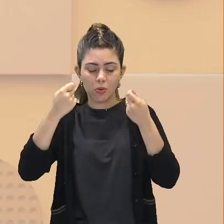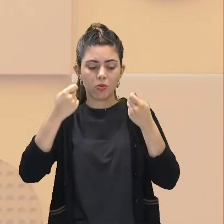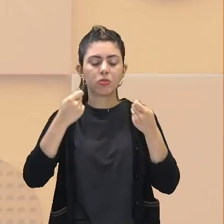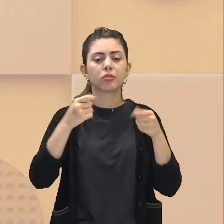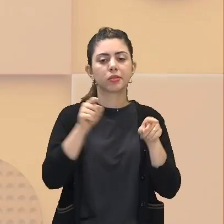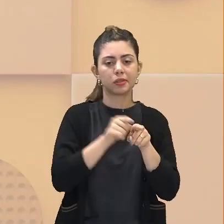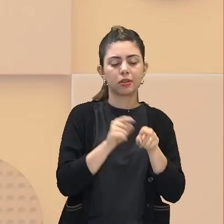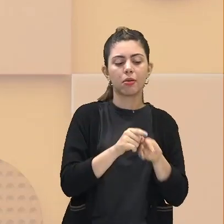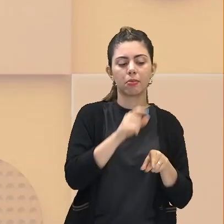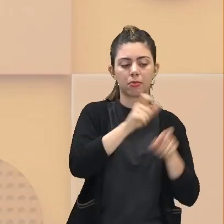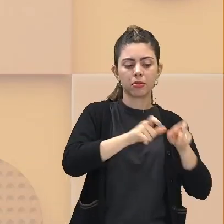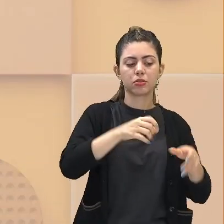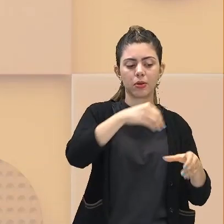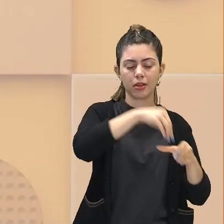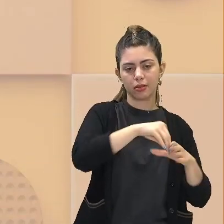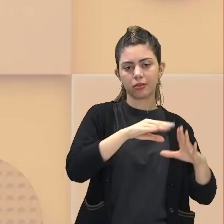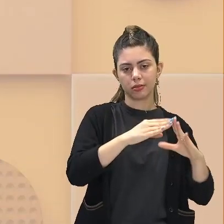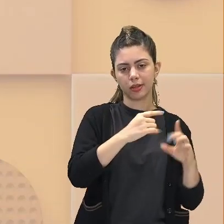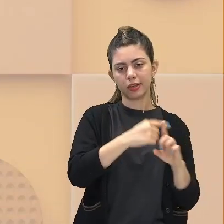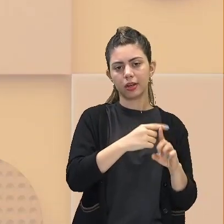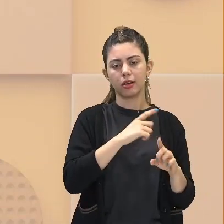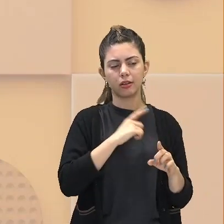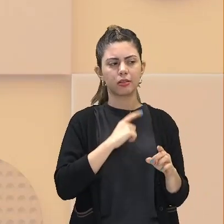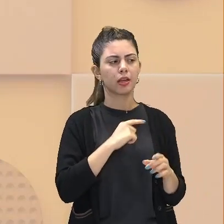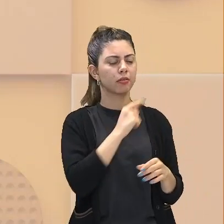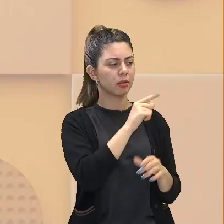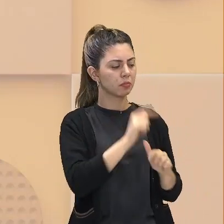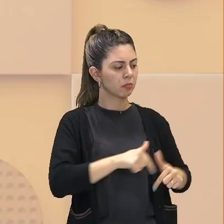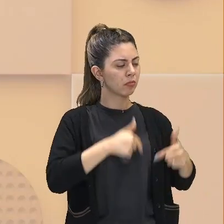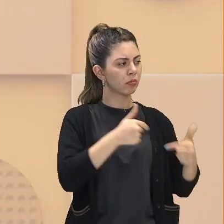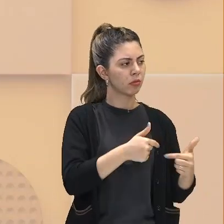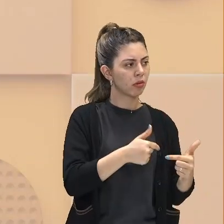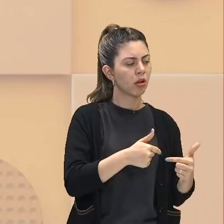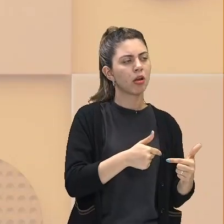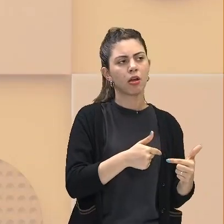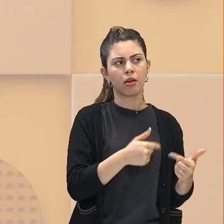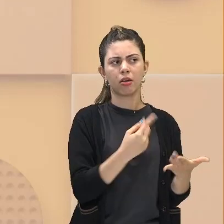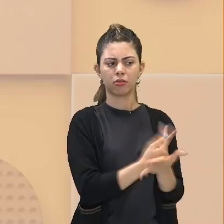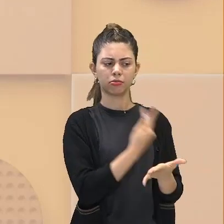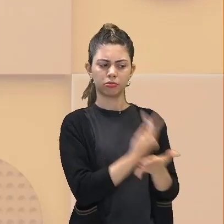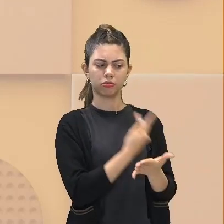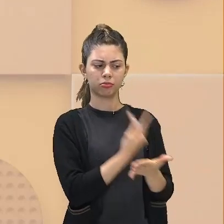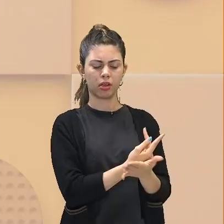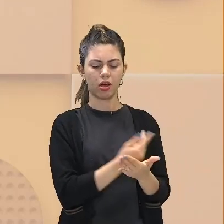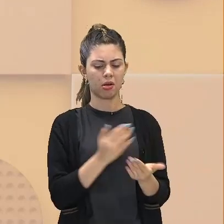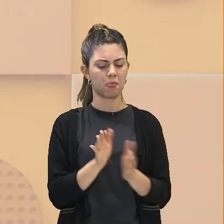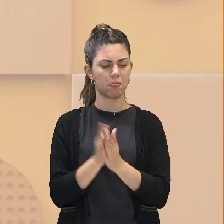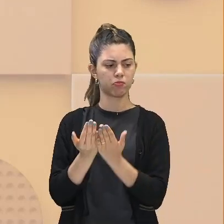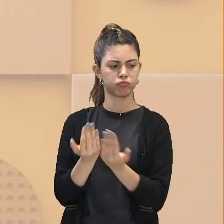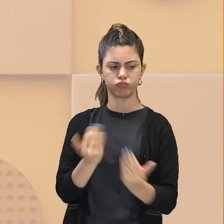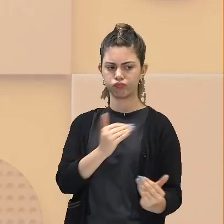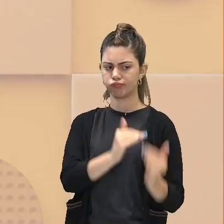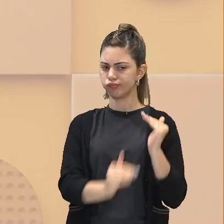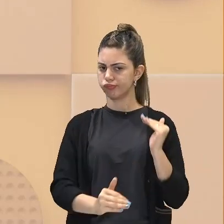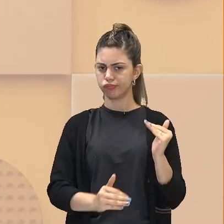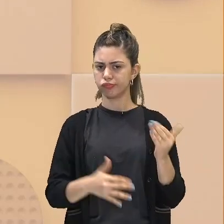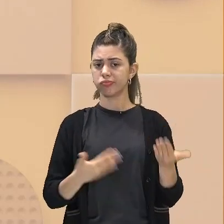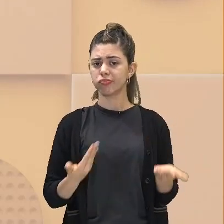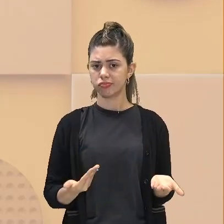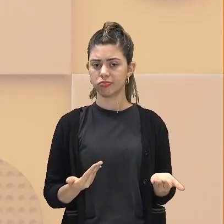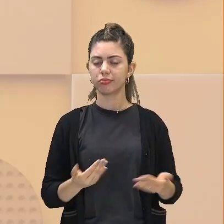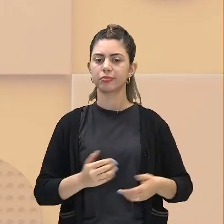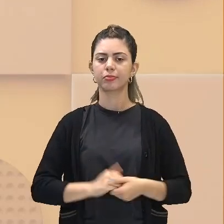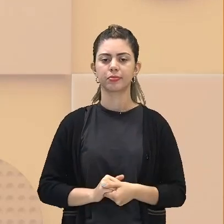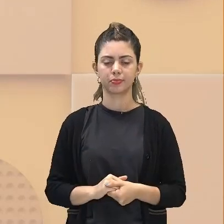para retornar a uma abordagem mais bíblica e ética do cristianismo, alguns reformadores